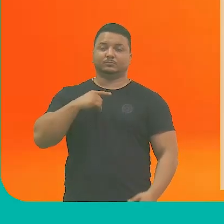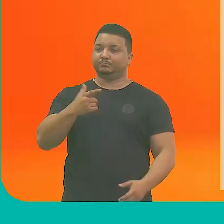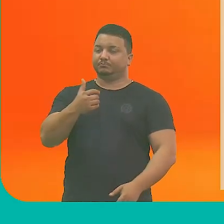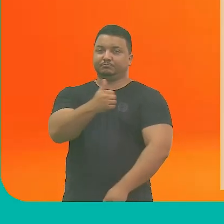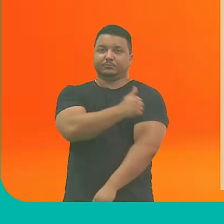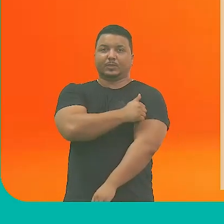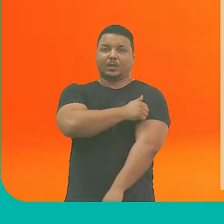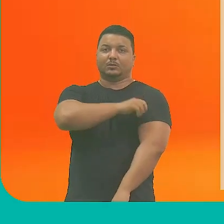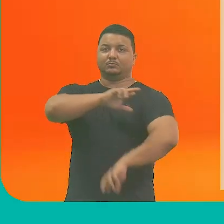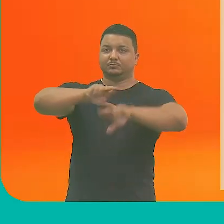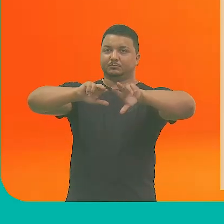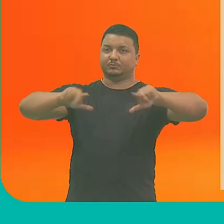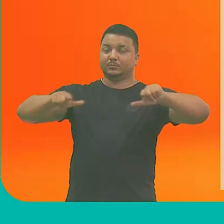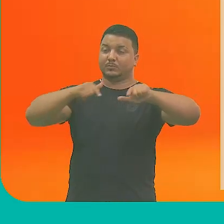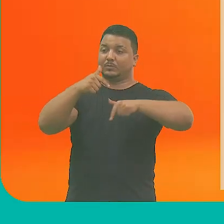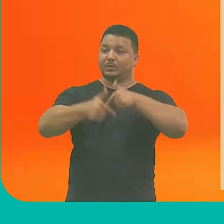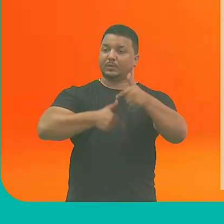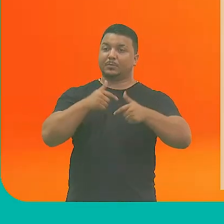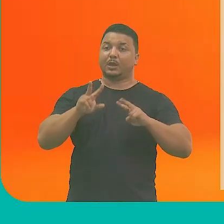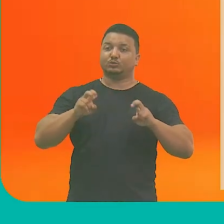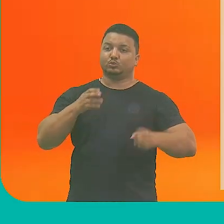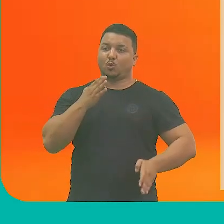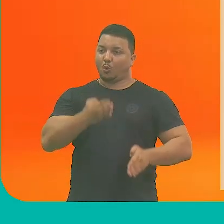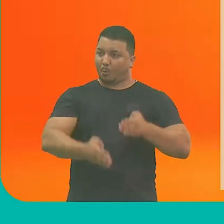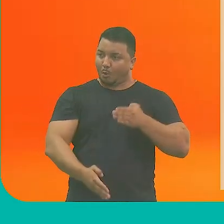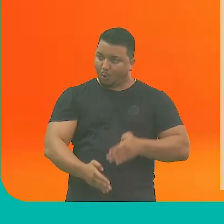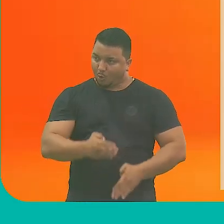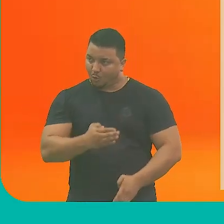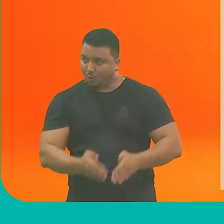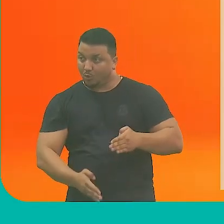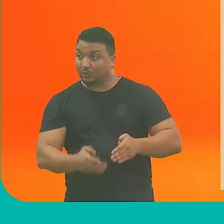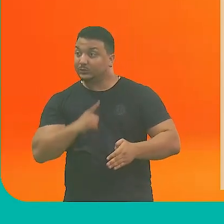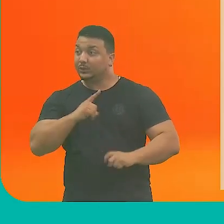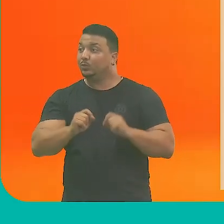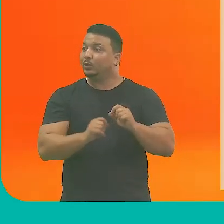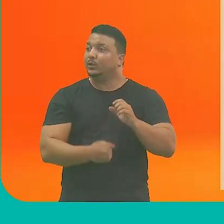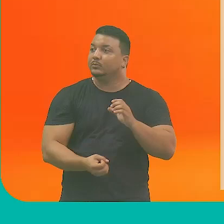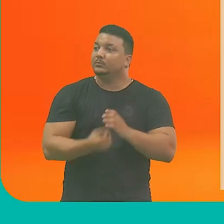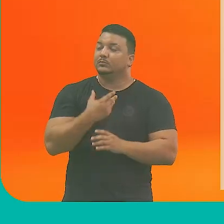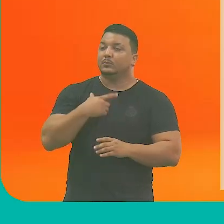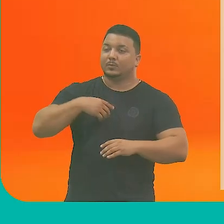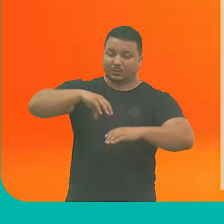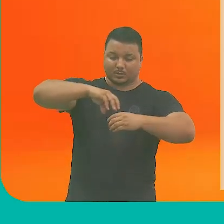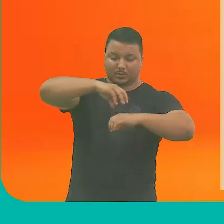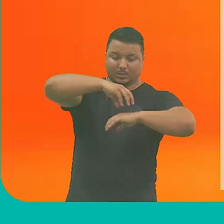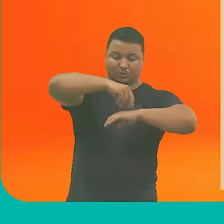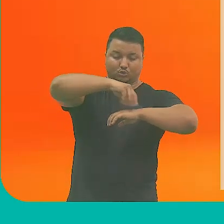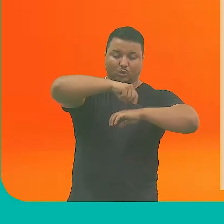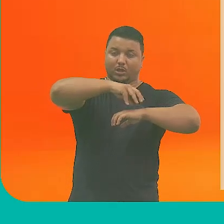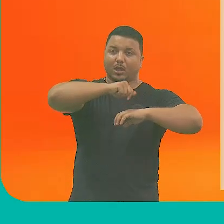Estudantes trabalhando com robótica criaram uma torneira inteligente